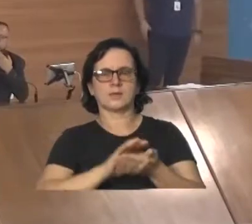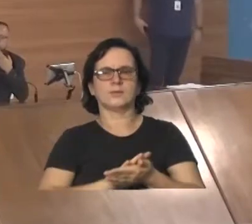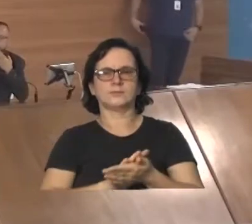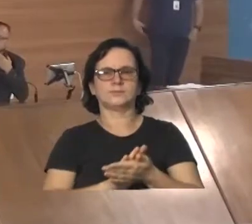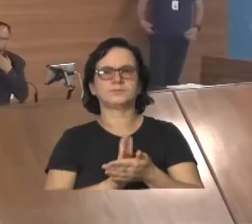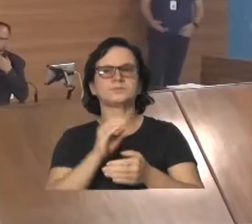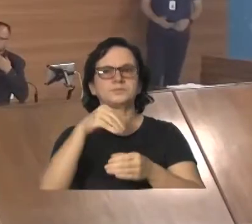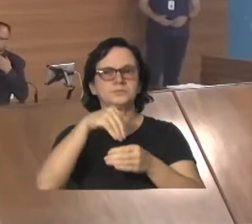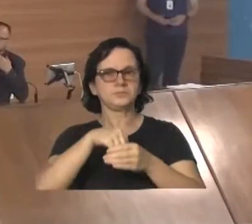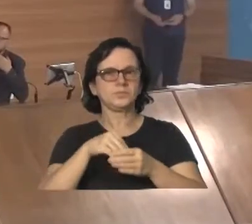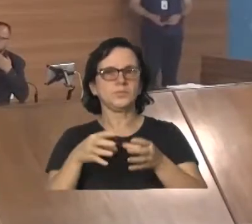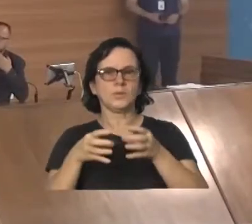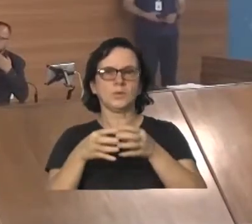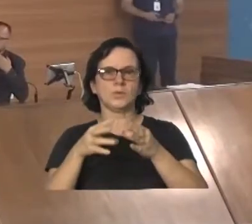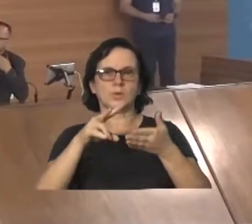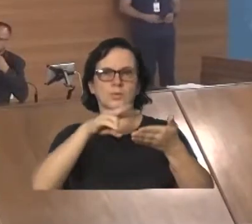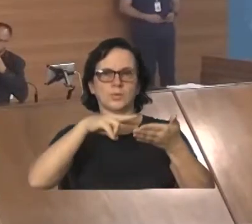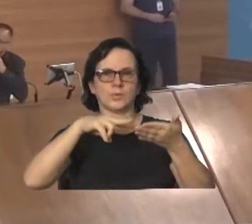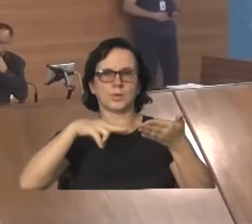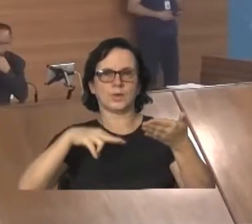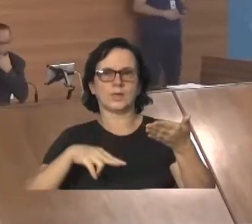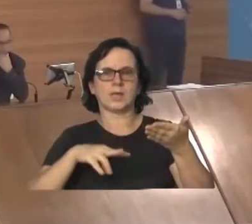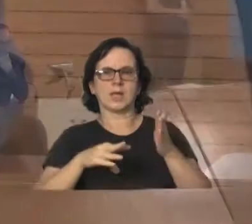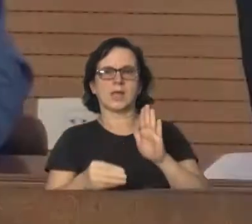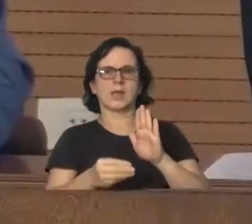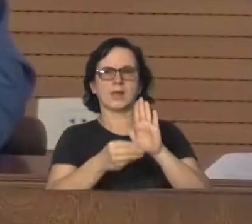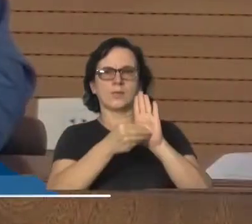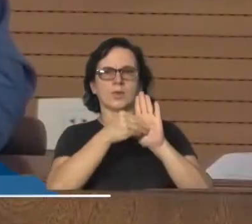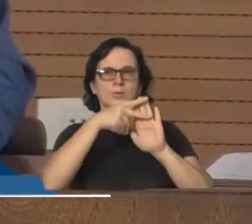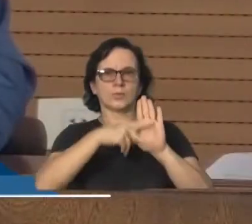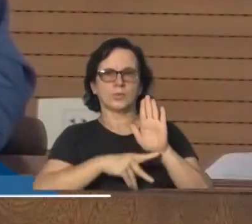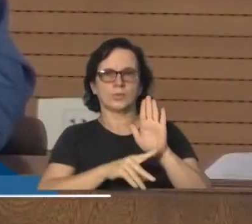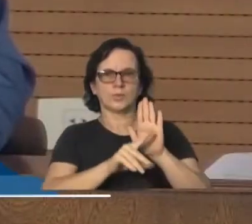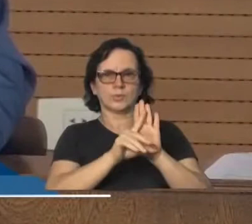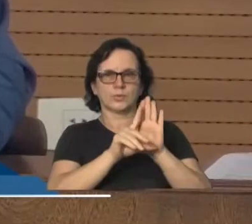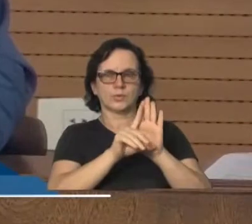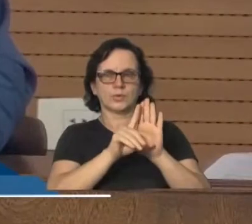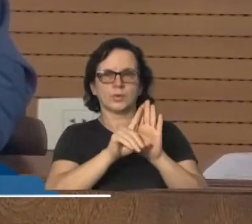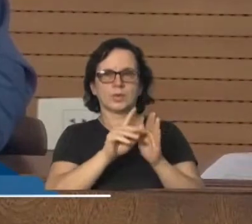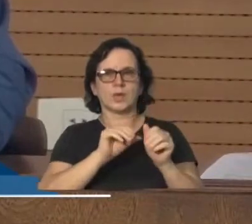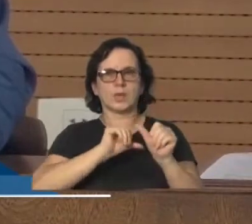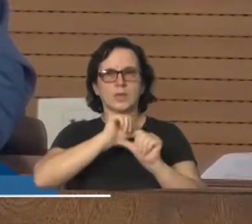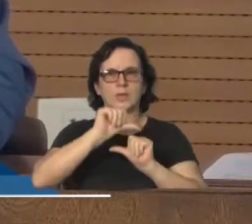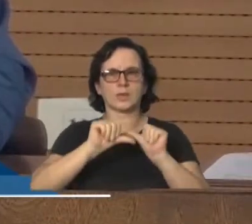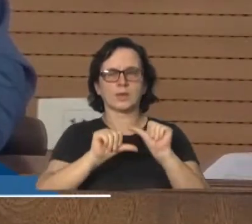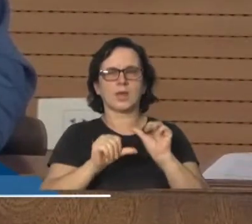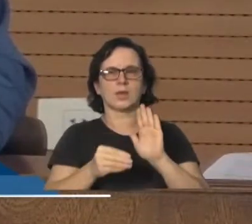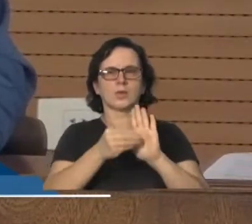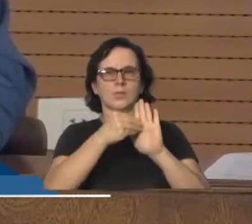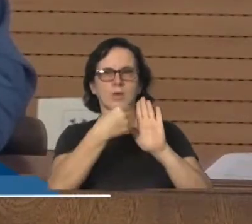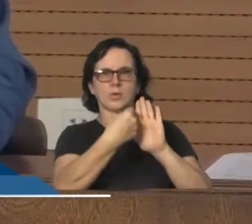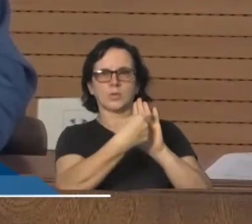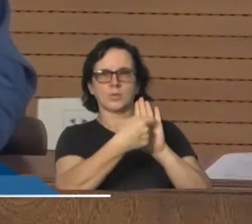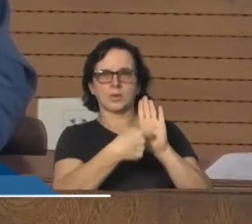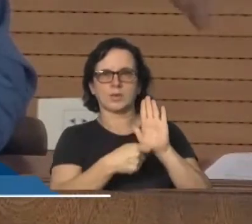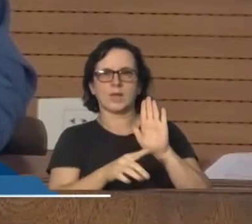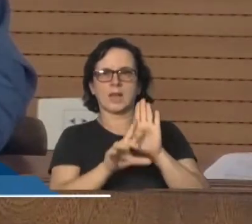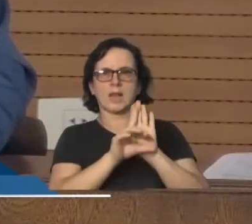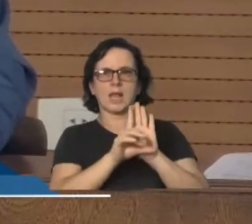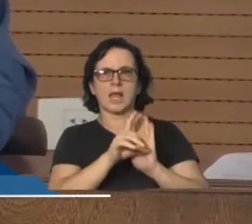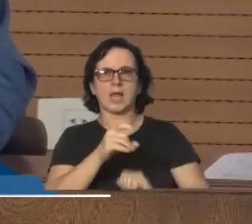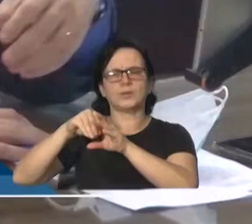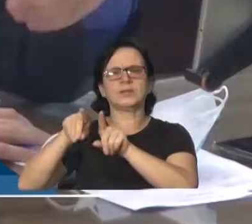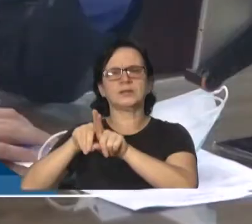de 60 dias possam atuar e criar objetivo no que diz respeito à situação de violência nas escolas do